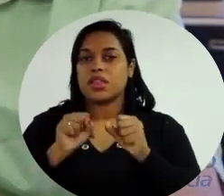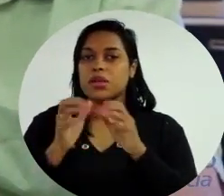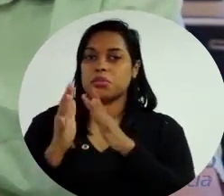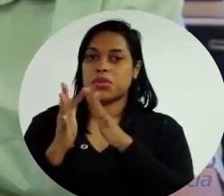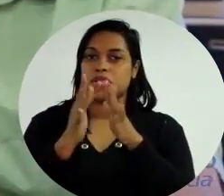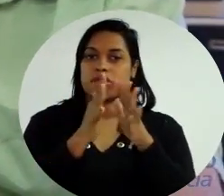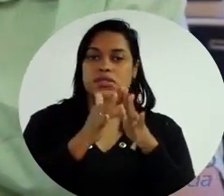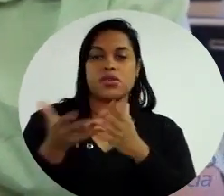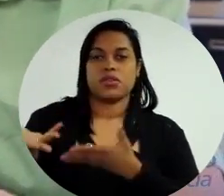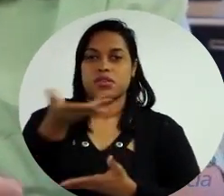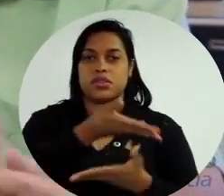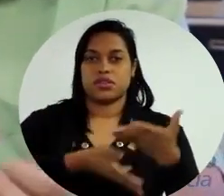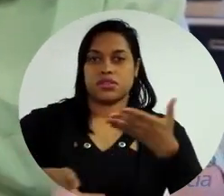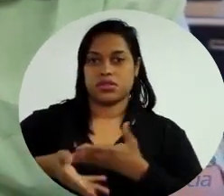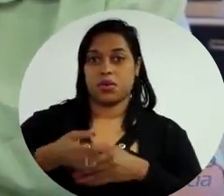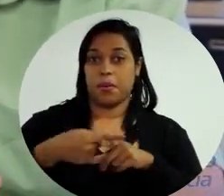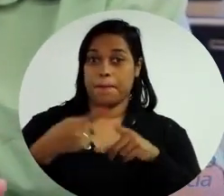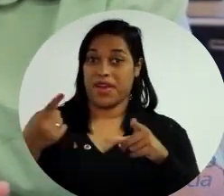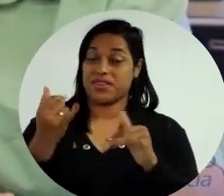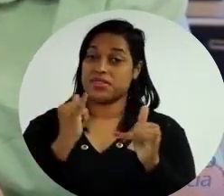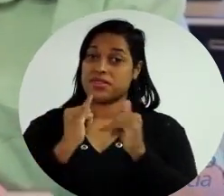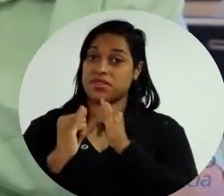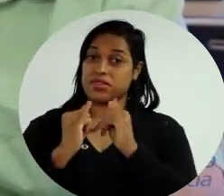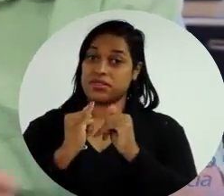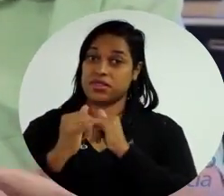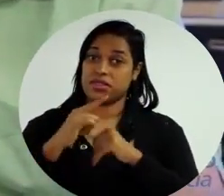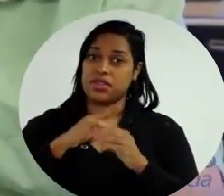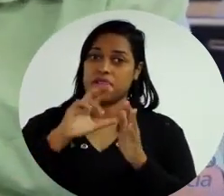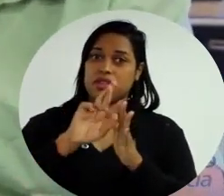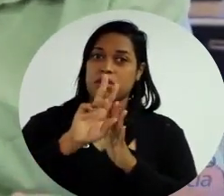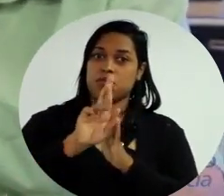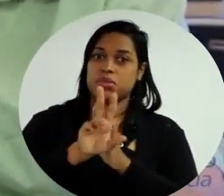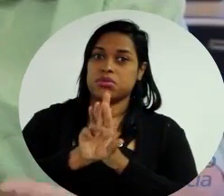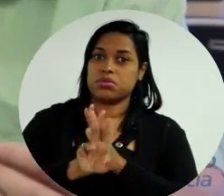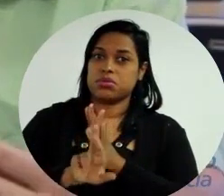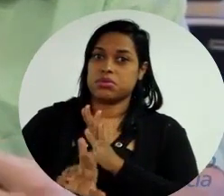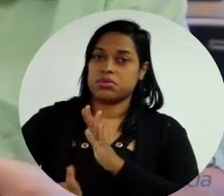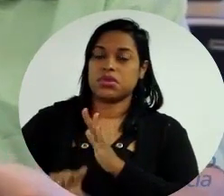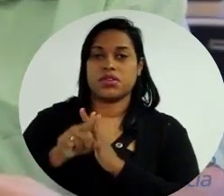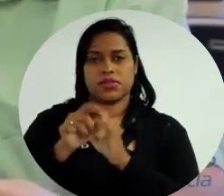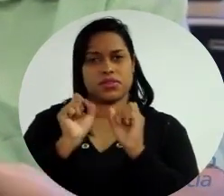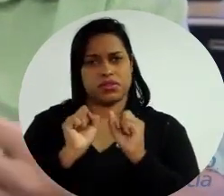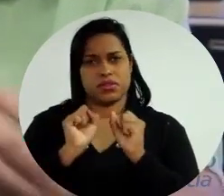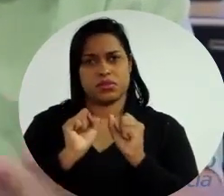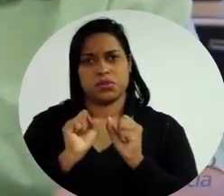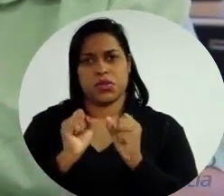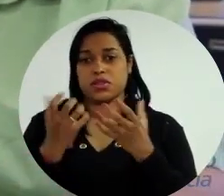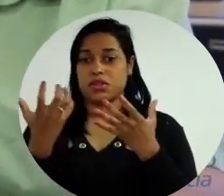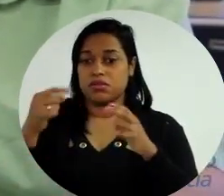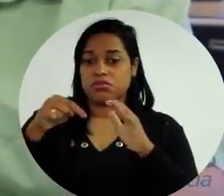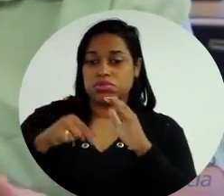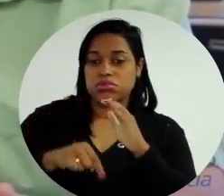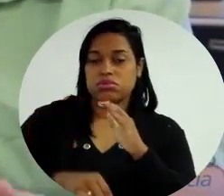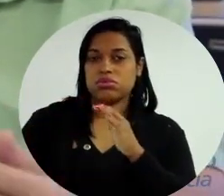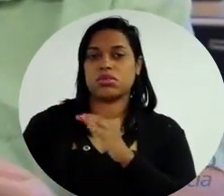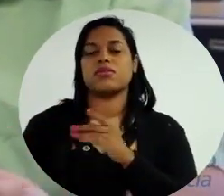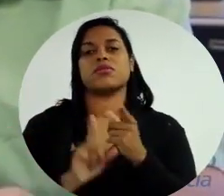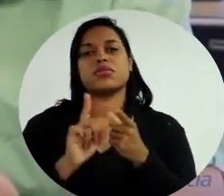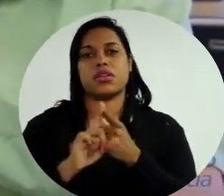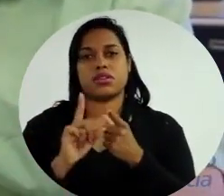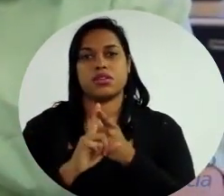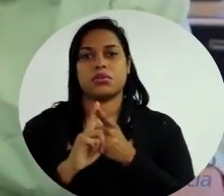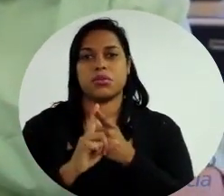e interação. Mas a internet, ela possui diversos tutoriais que vocês podem se aprofundar e